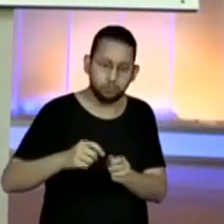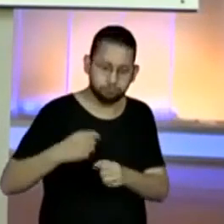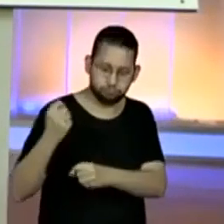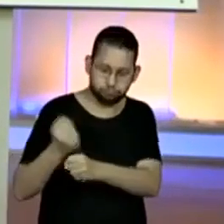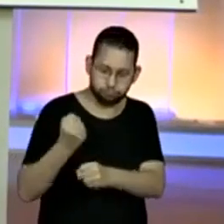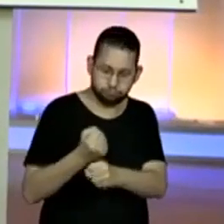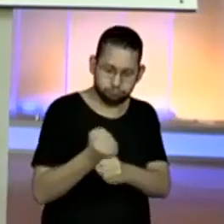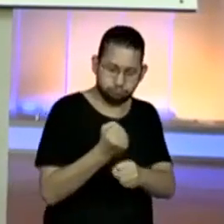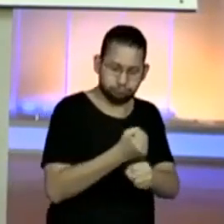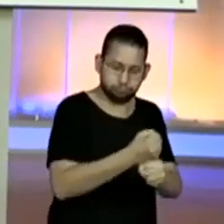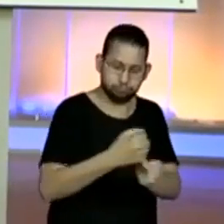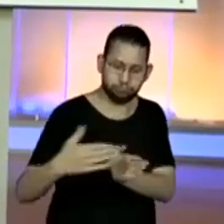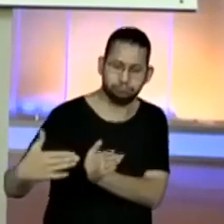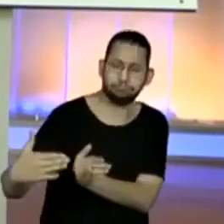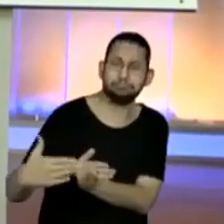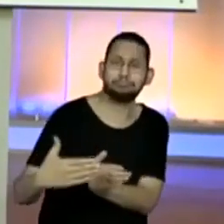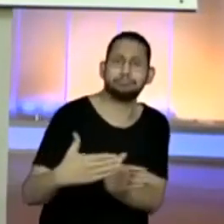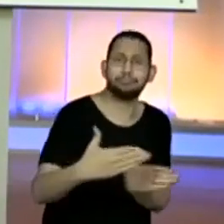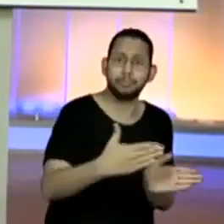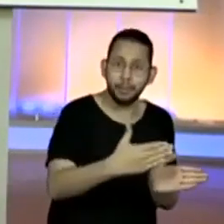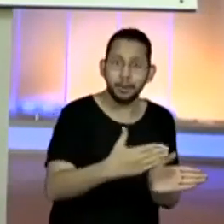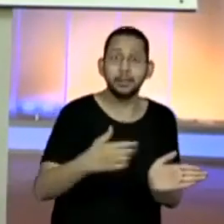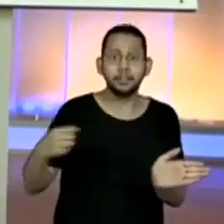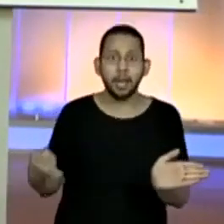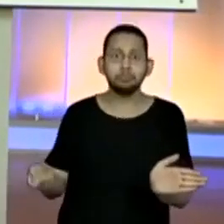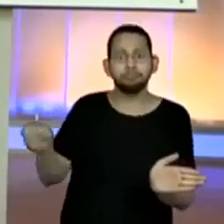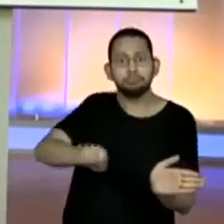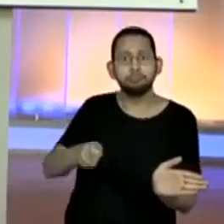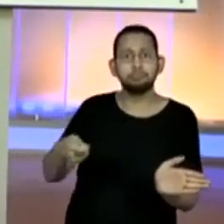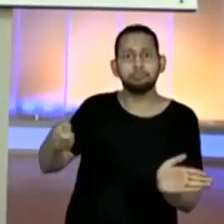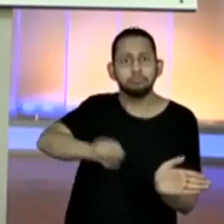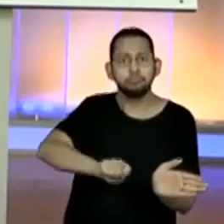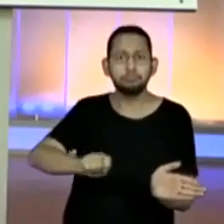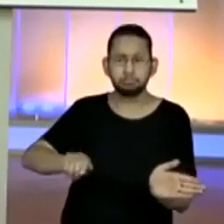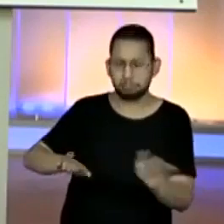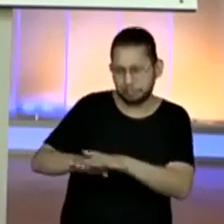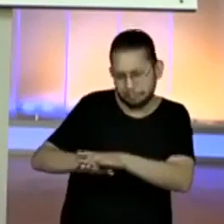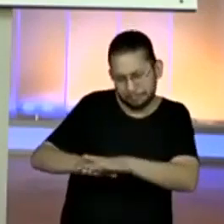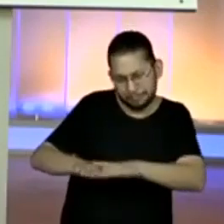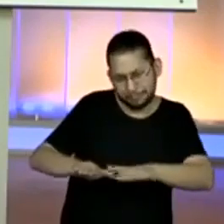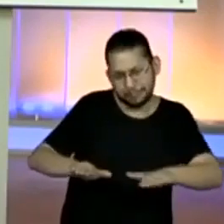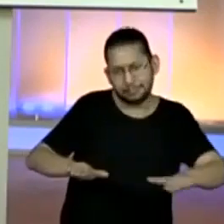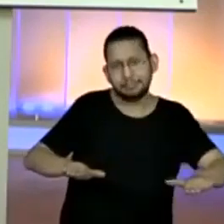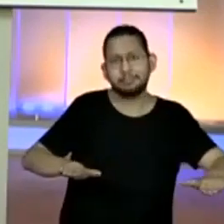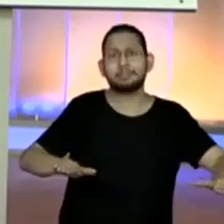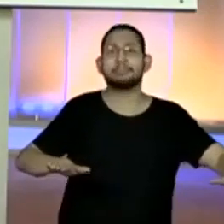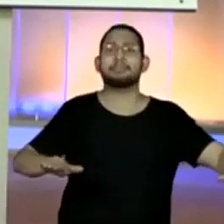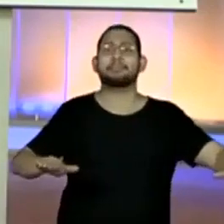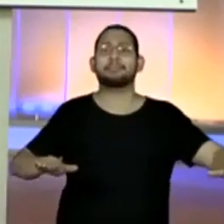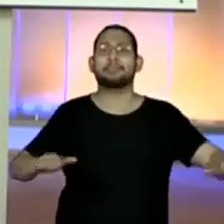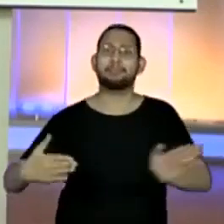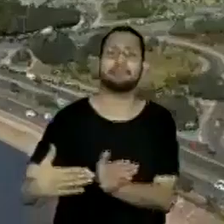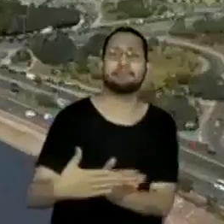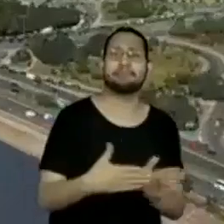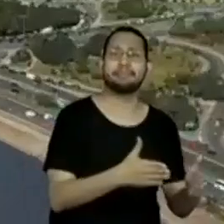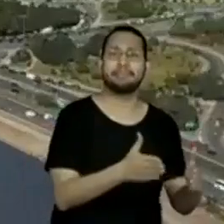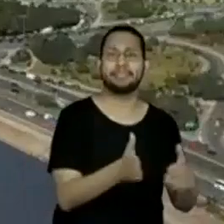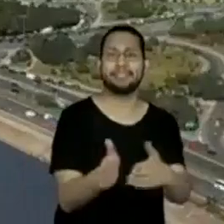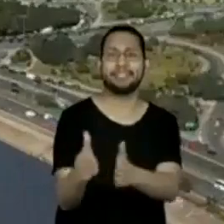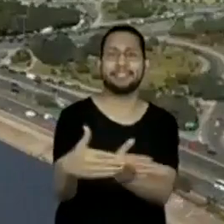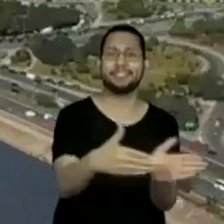o rio acompanhar. Então eles canalizam, eles colocam cimento de um lado, cimento do outro, para o rio seguir aquele caminho que o homem quer. Olha que